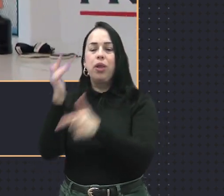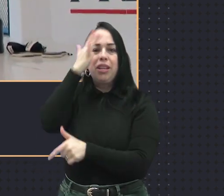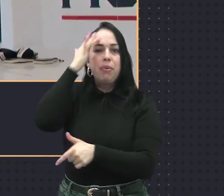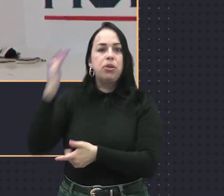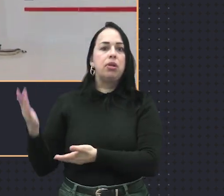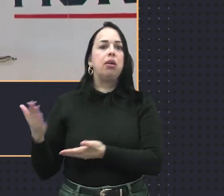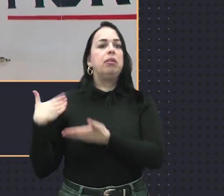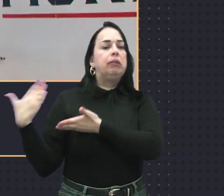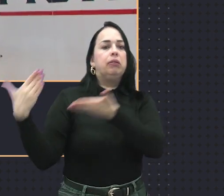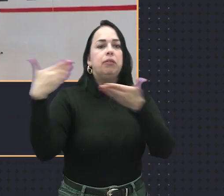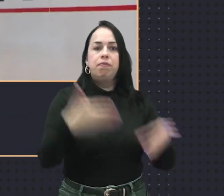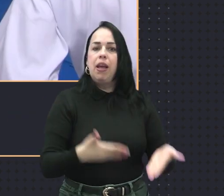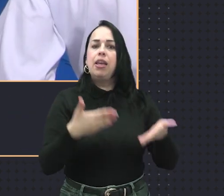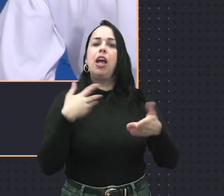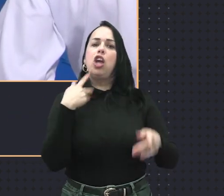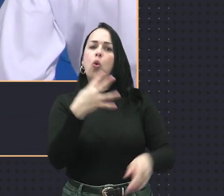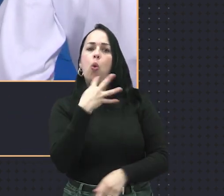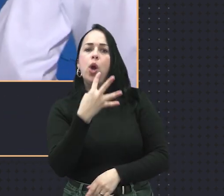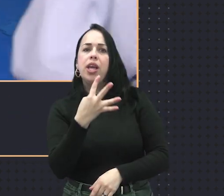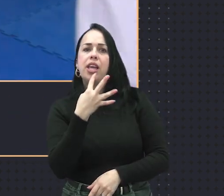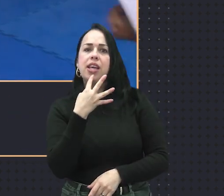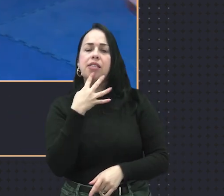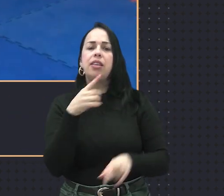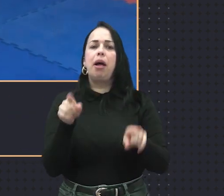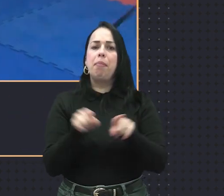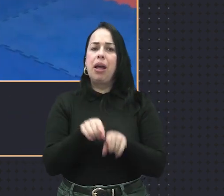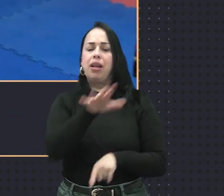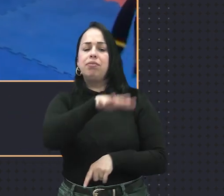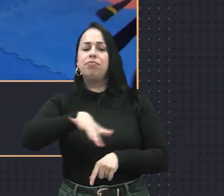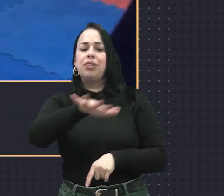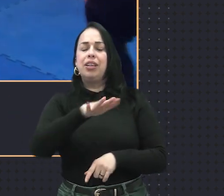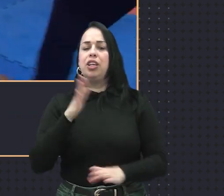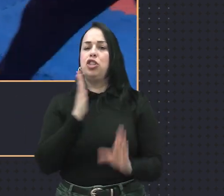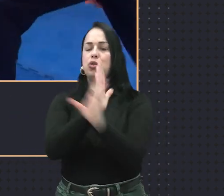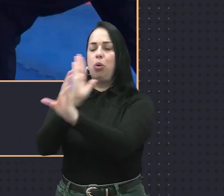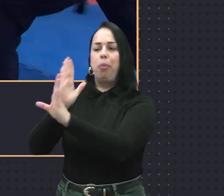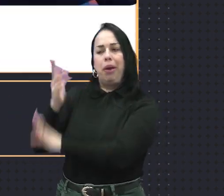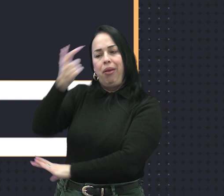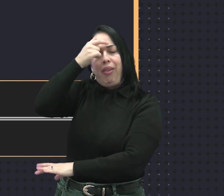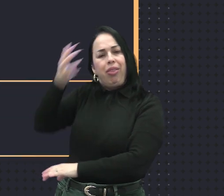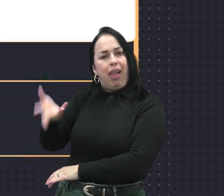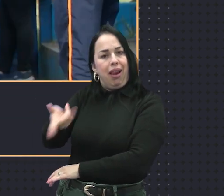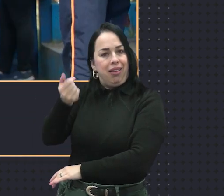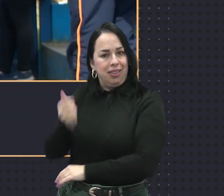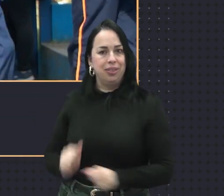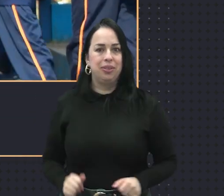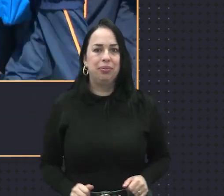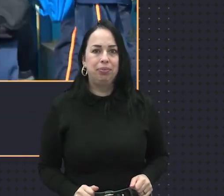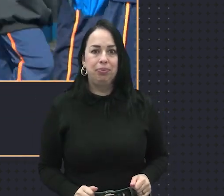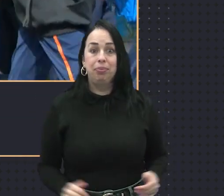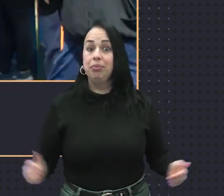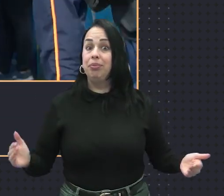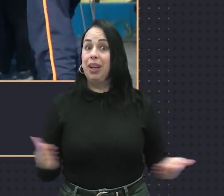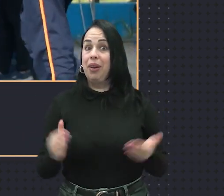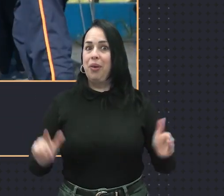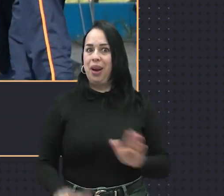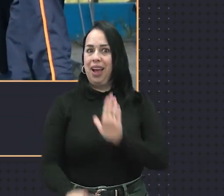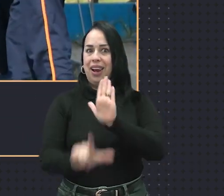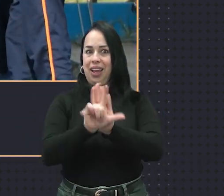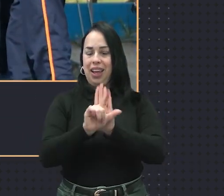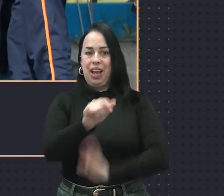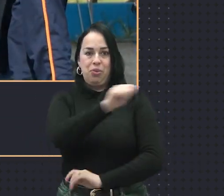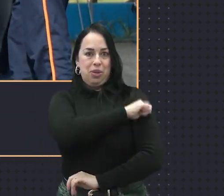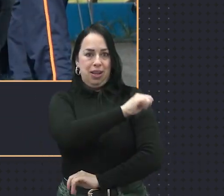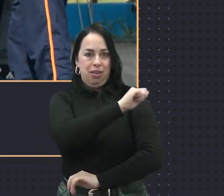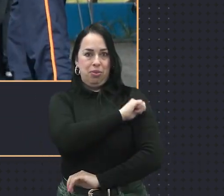para conhecer essas modalidades e, quem saiba, descubra novos talentos para o esporte. Agora é lei. Alunos da rede